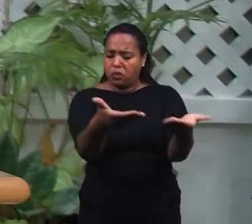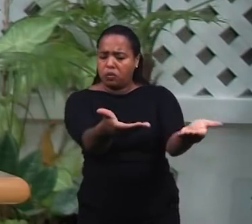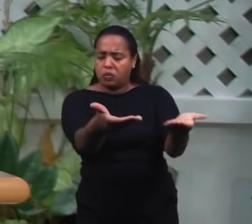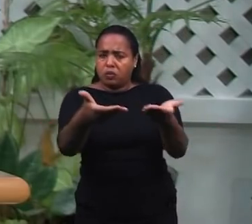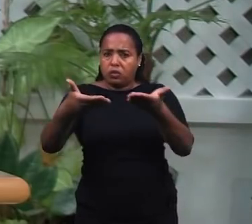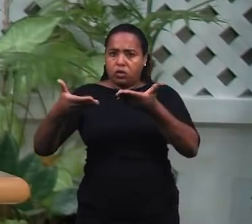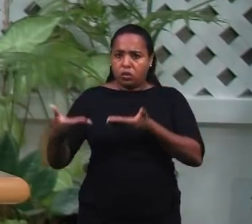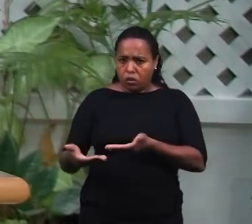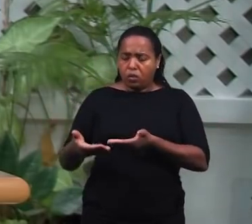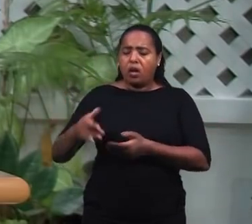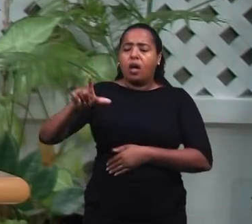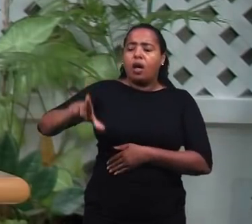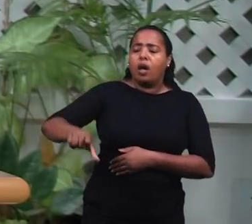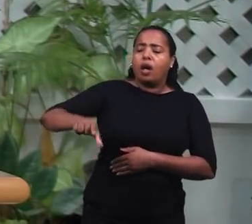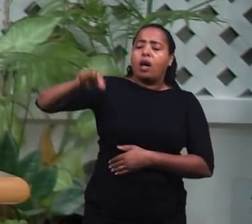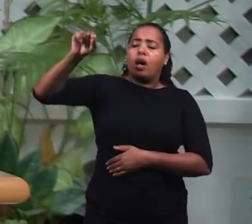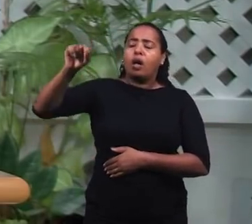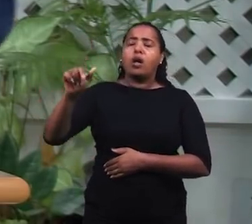escolhe 10 virgens.